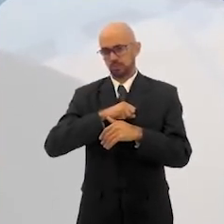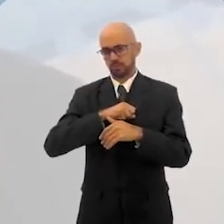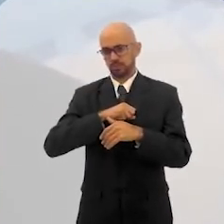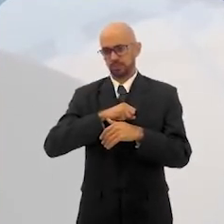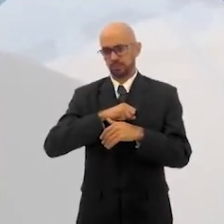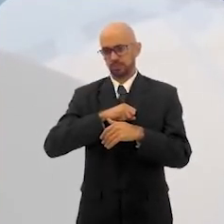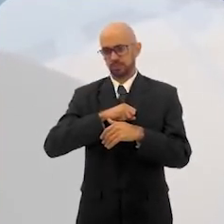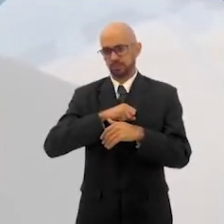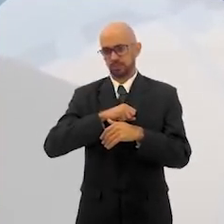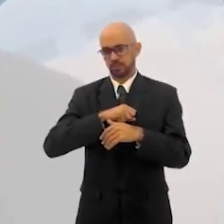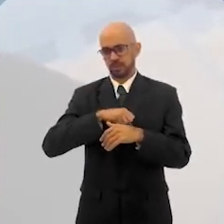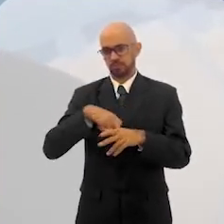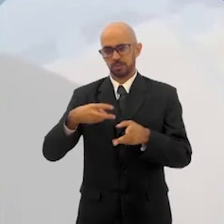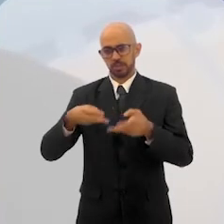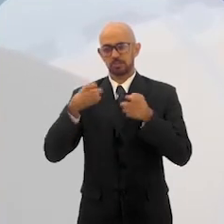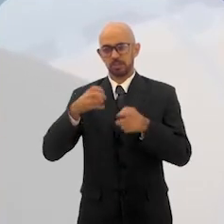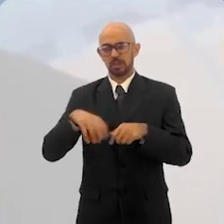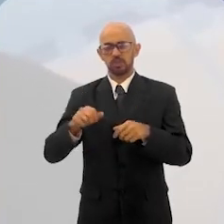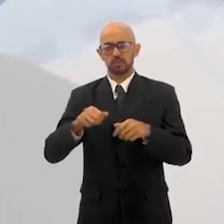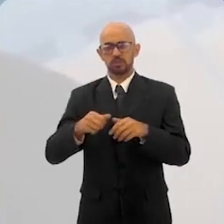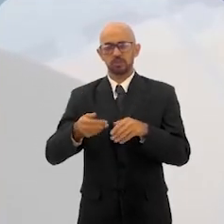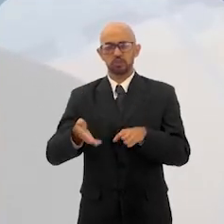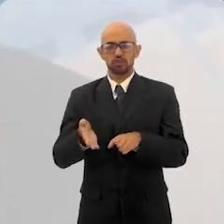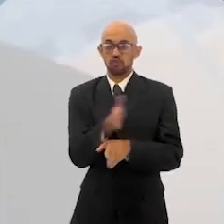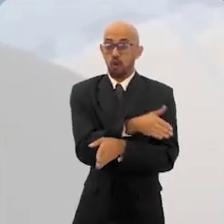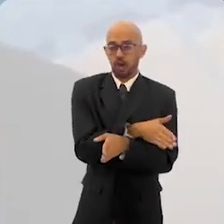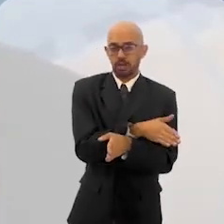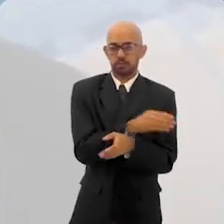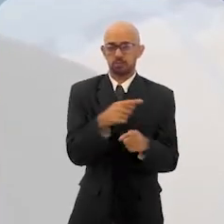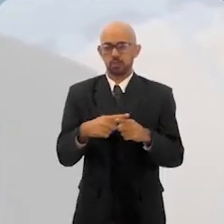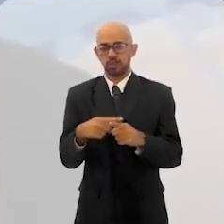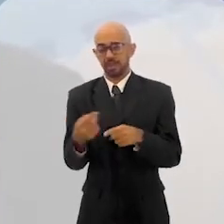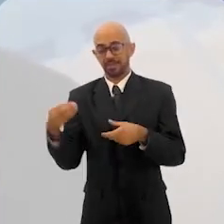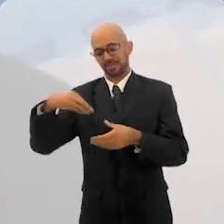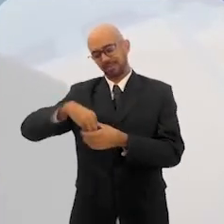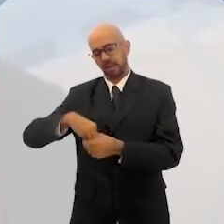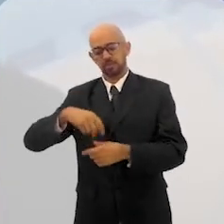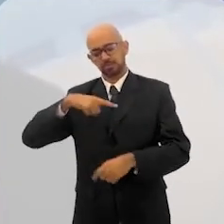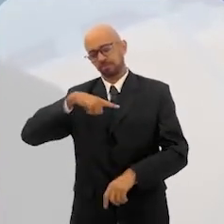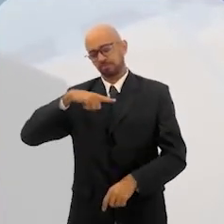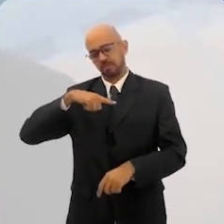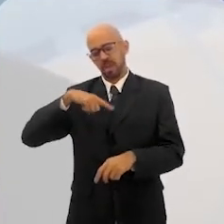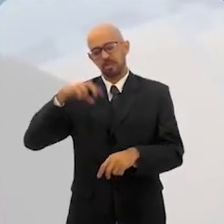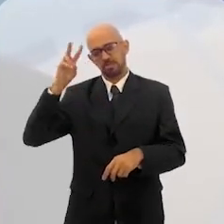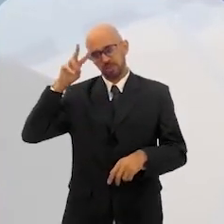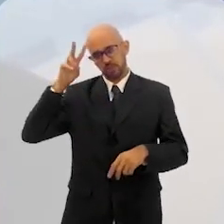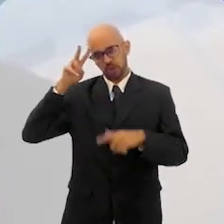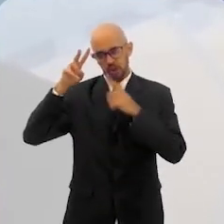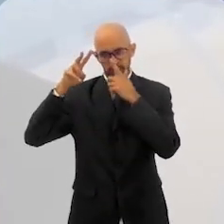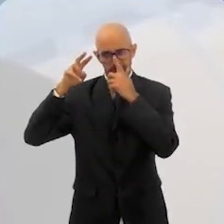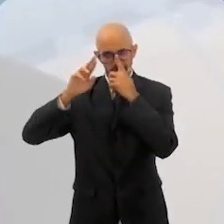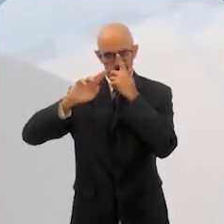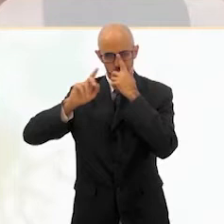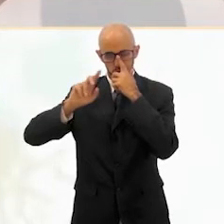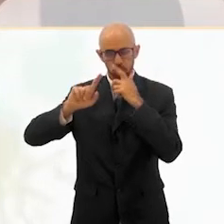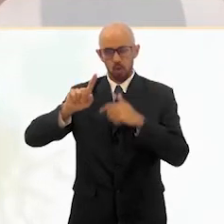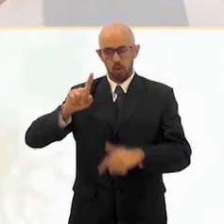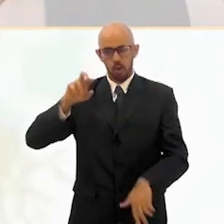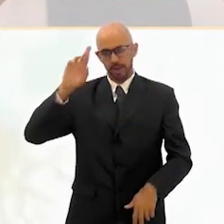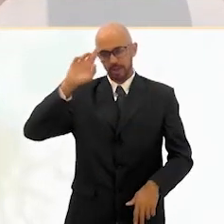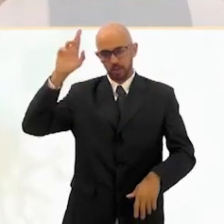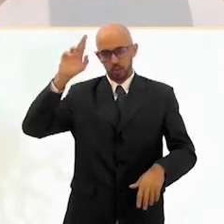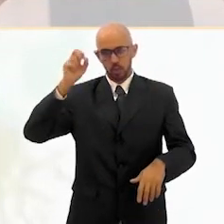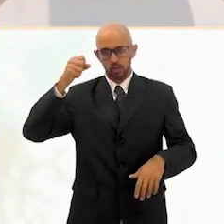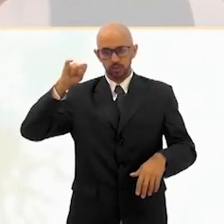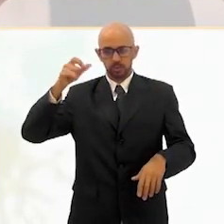assim, olhando de fora, né? Porque olhando de dentro tem uma história antes, né? Eu não cheguei a ser reitor sem ter uma trajetória antes.